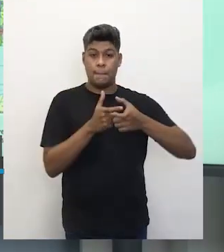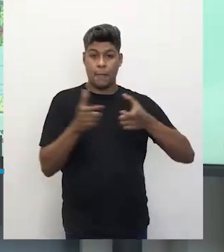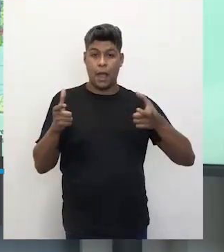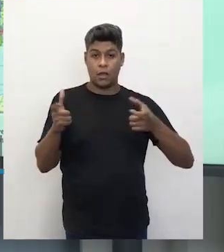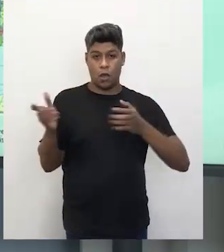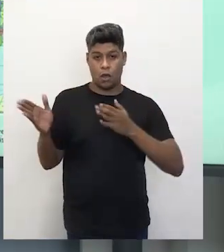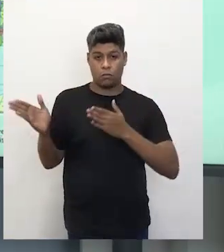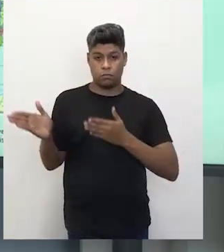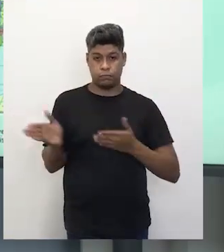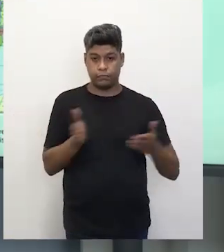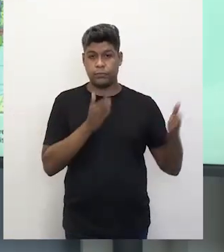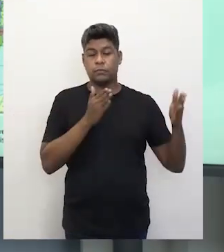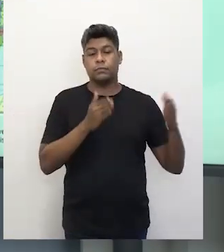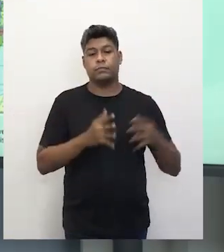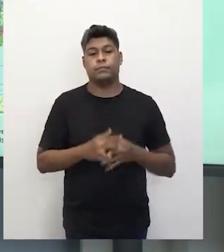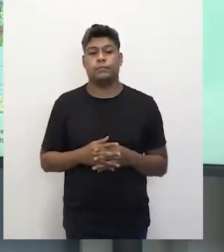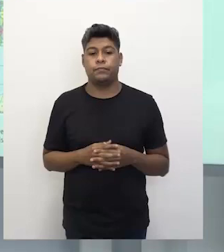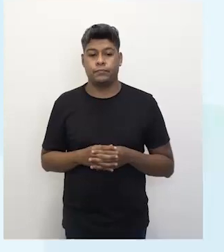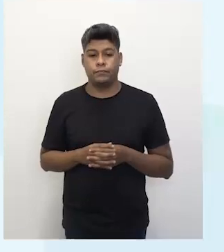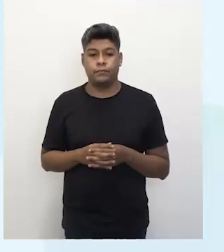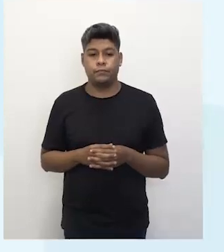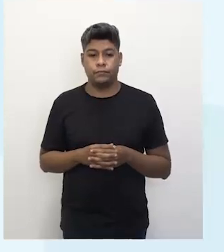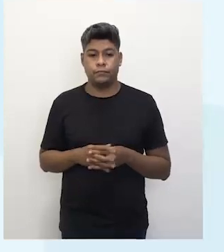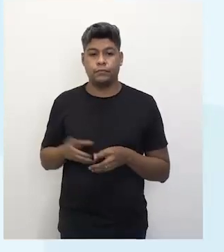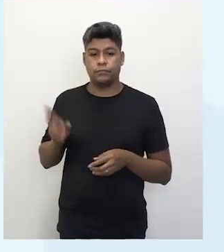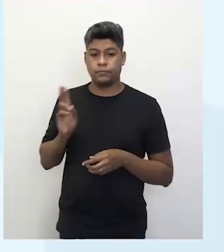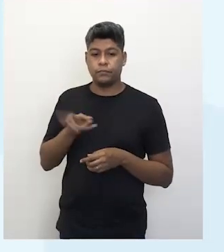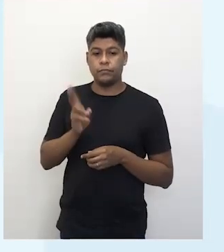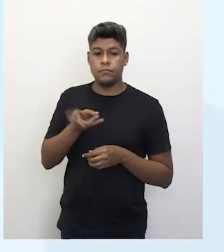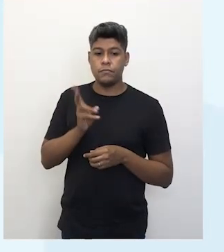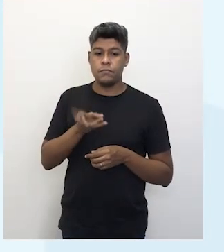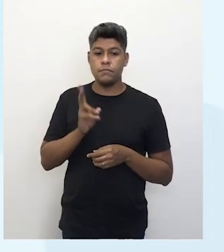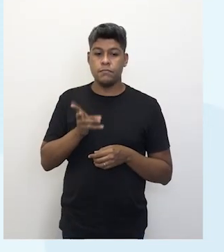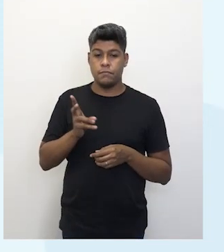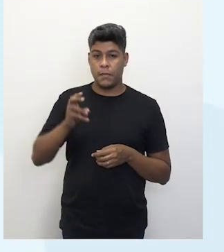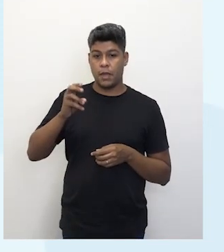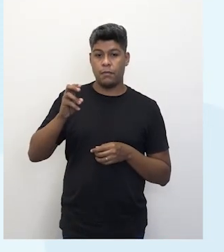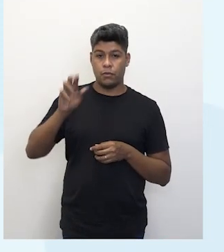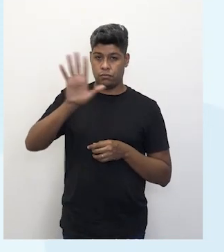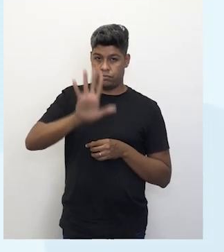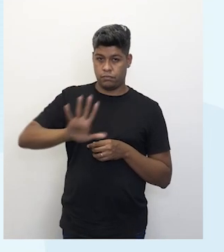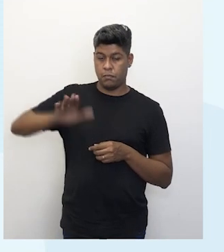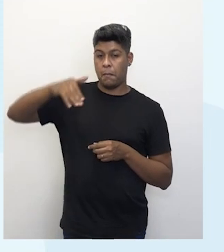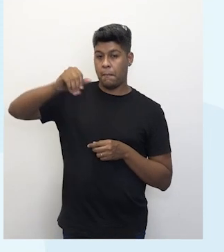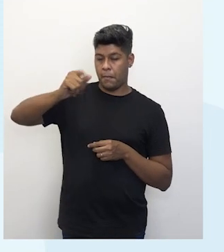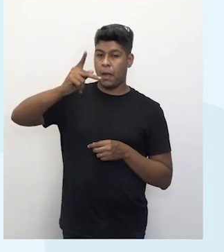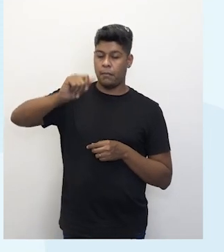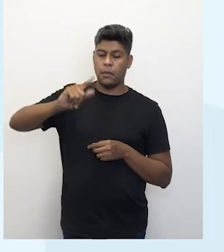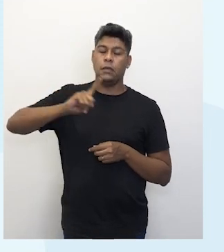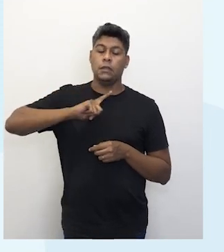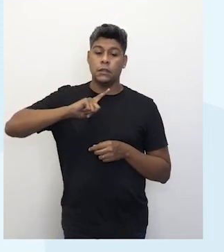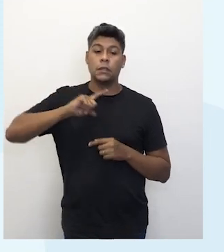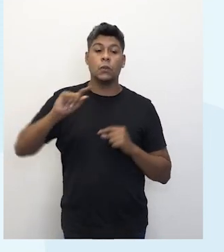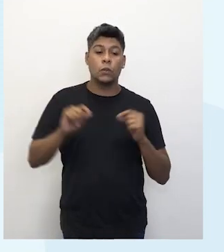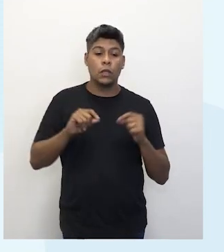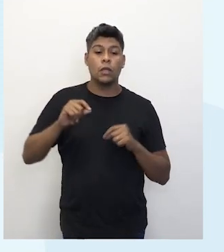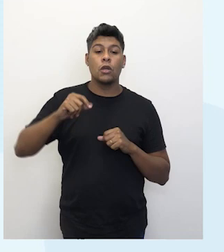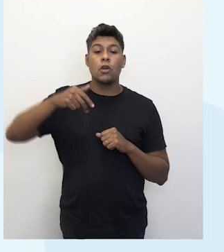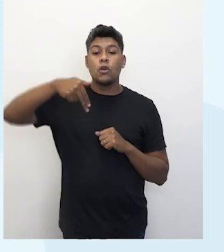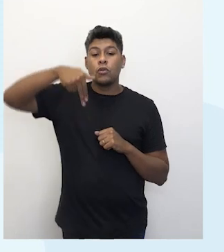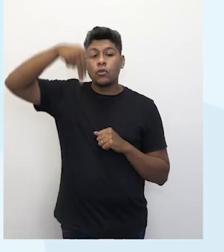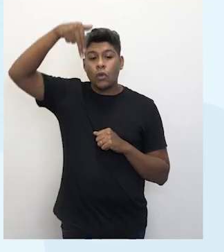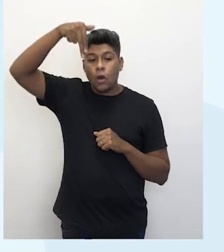próxima tela vocês vão lá observar no mapa né o mesmo mapa é o planisfério E aí nós vamos ter lá né Nós temos ao